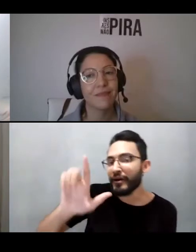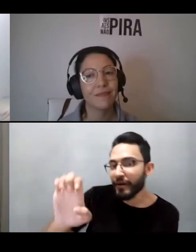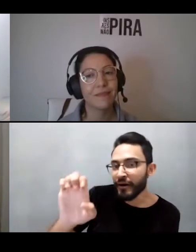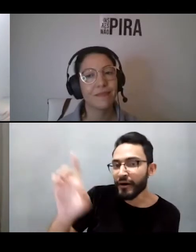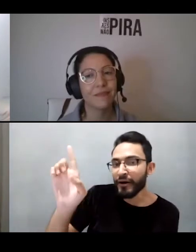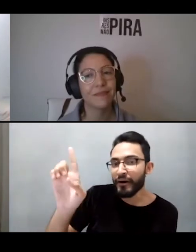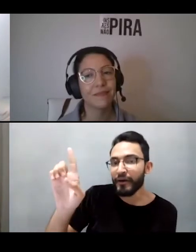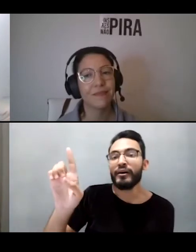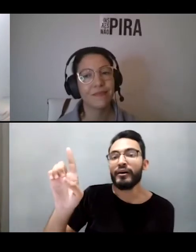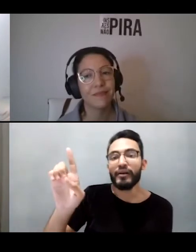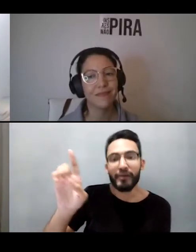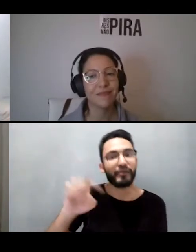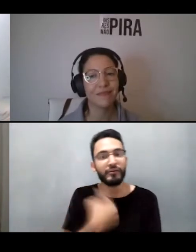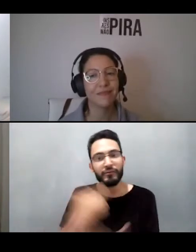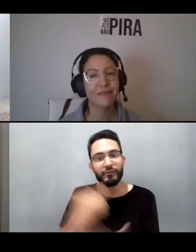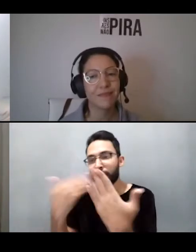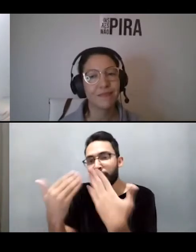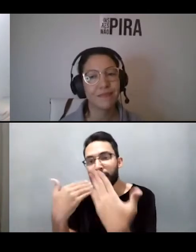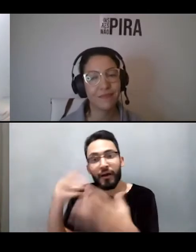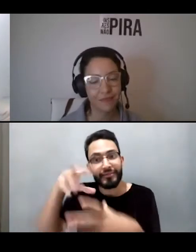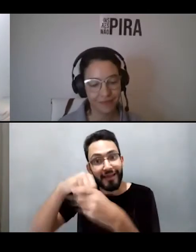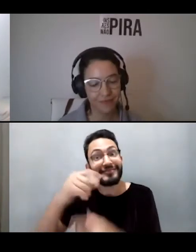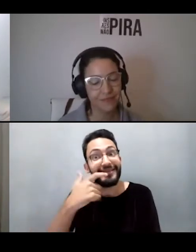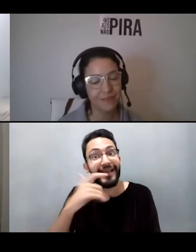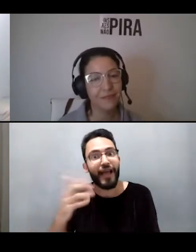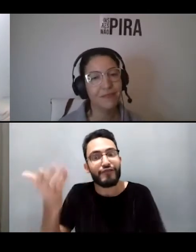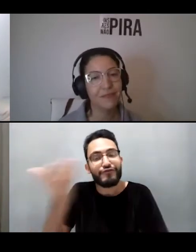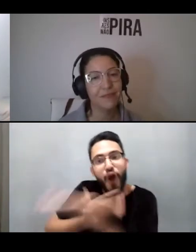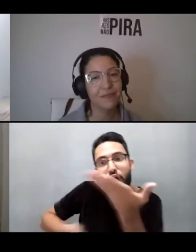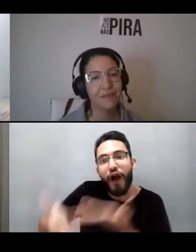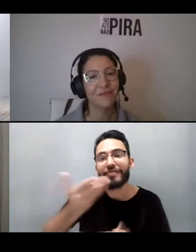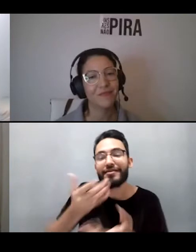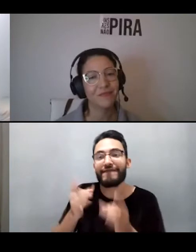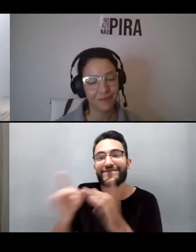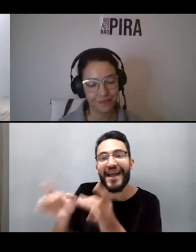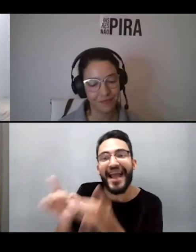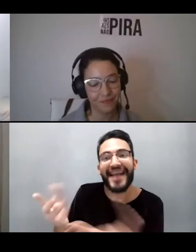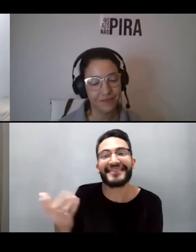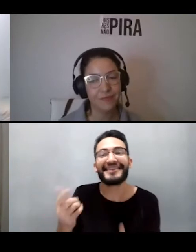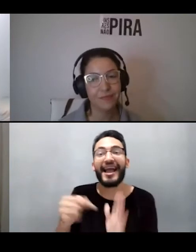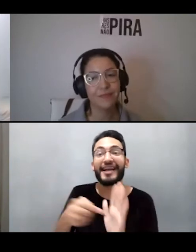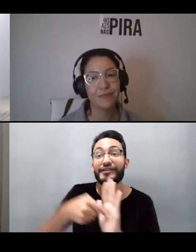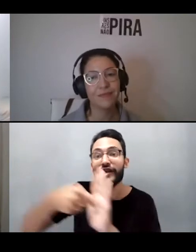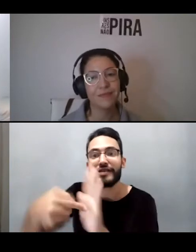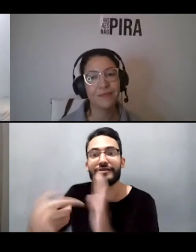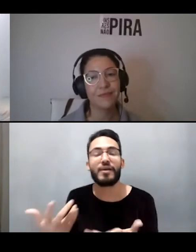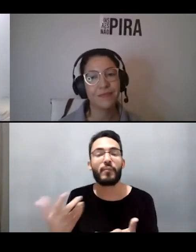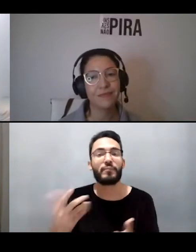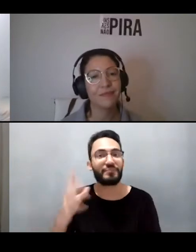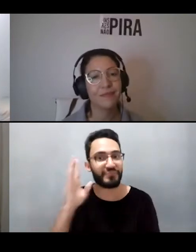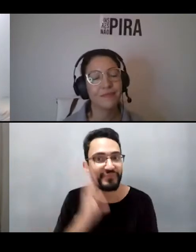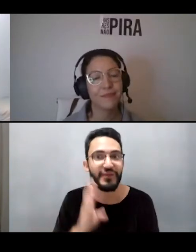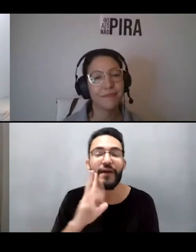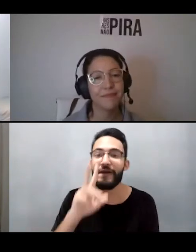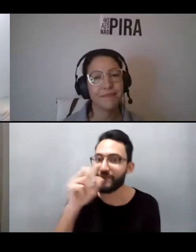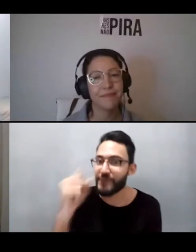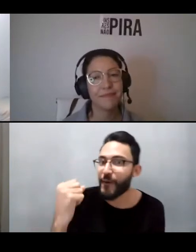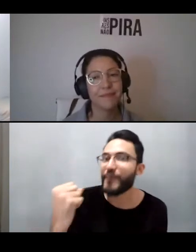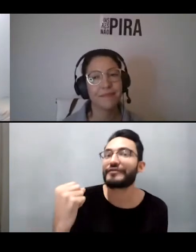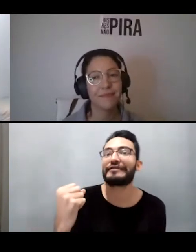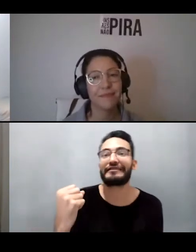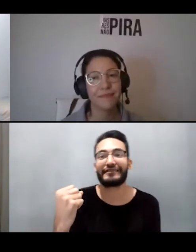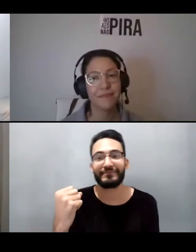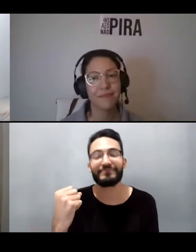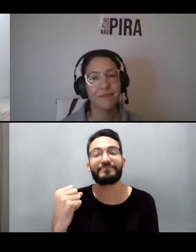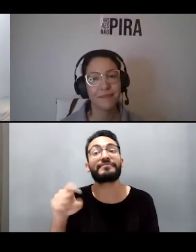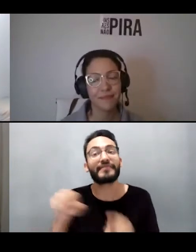dentro da C&T para troca e venda, para indicações. Então é um grupo muito forte, muito ativo, e